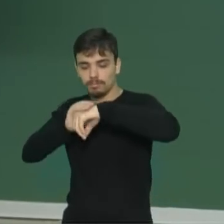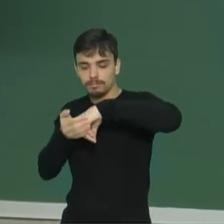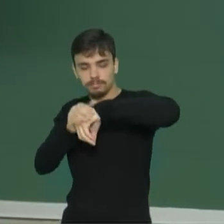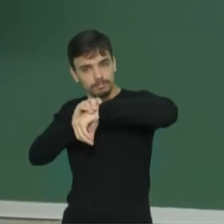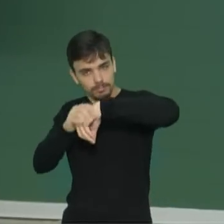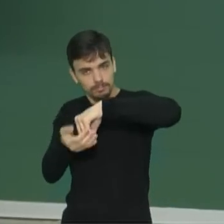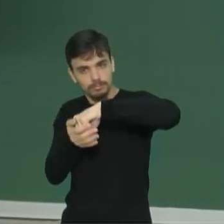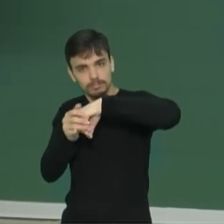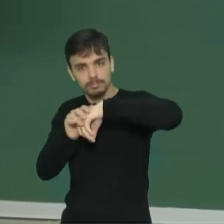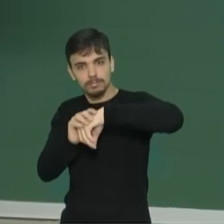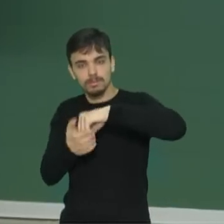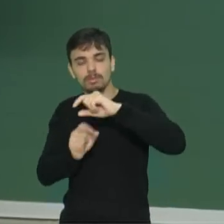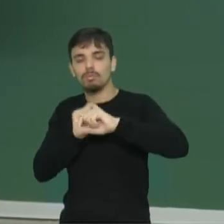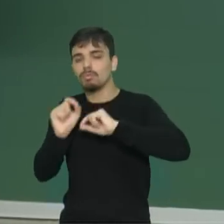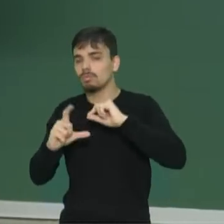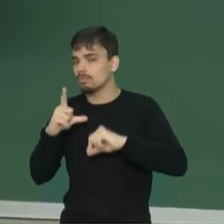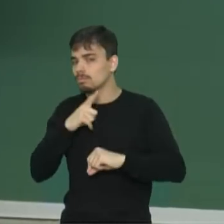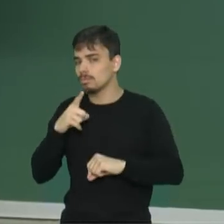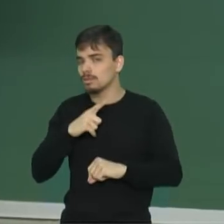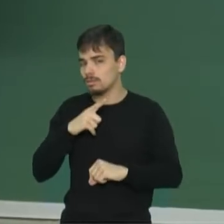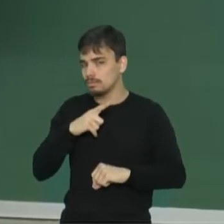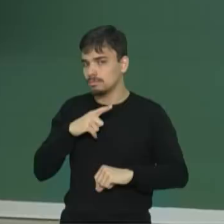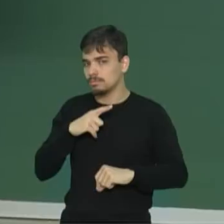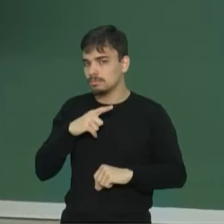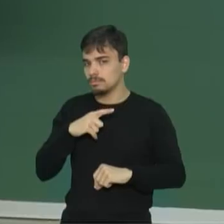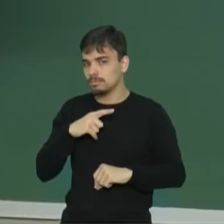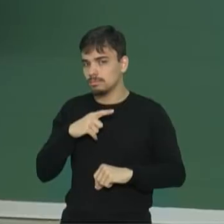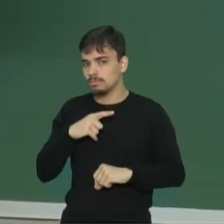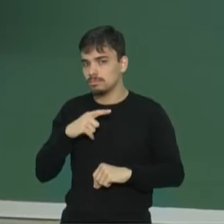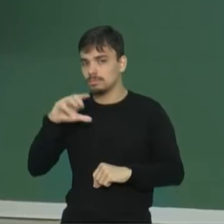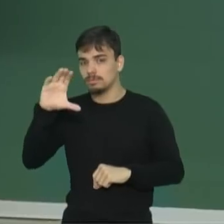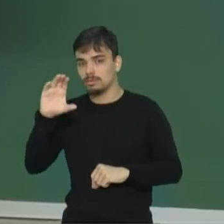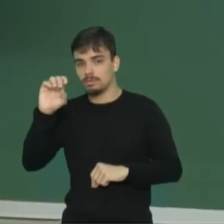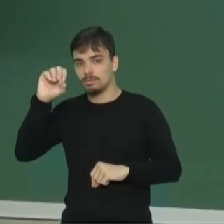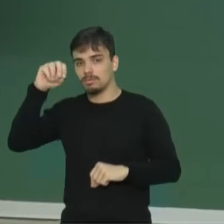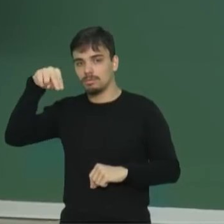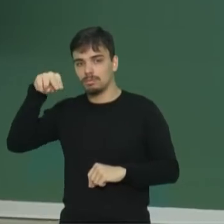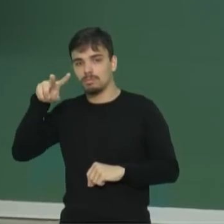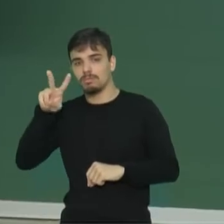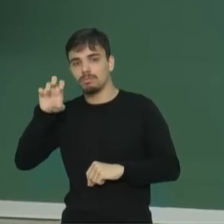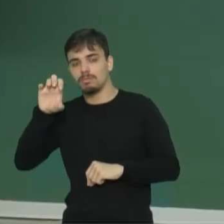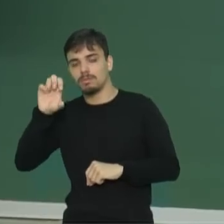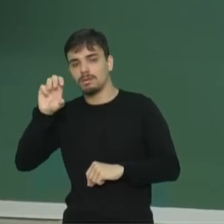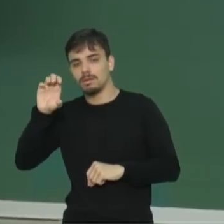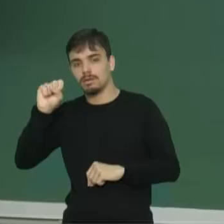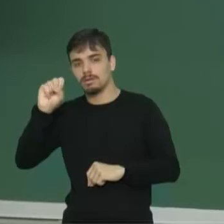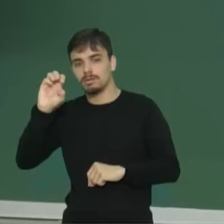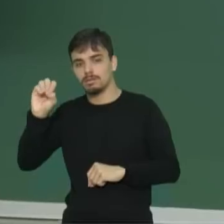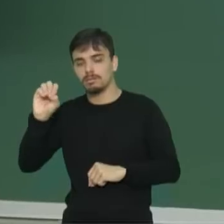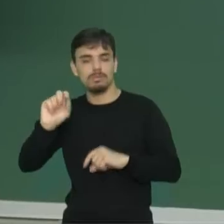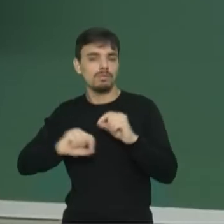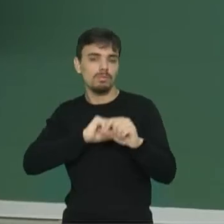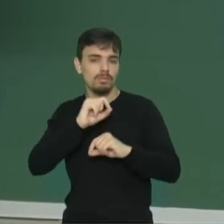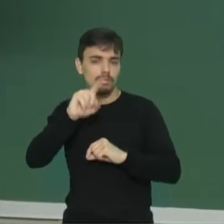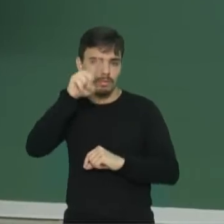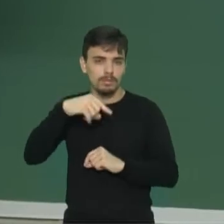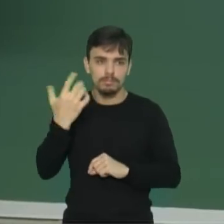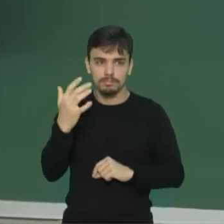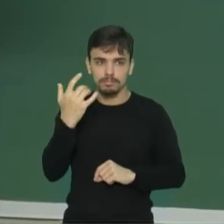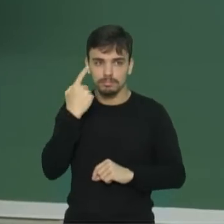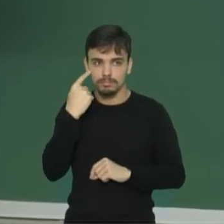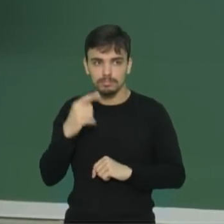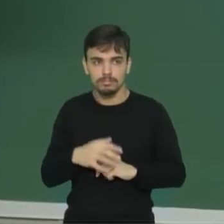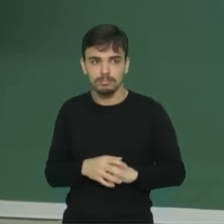fora da bola, eu vou ter um espelho convexo. Os espelhos convexos, a luz